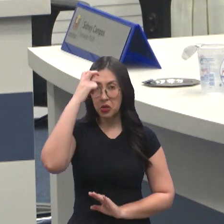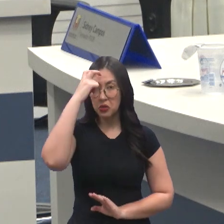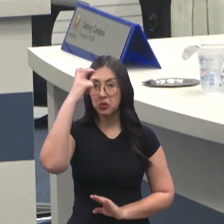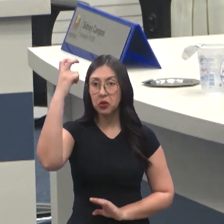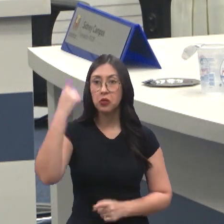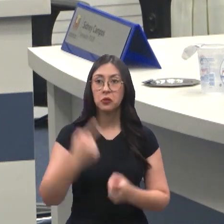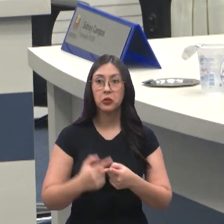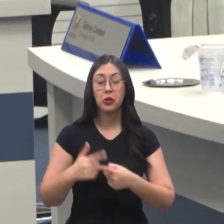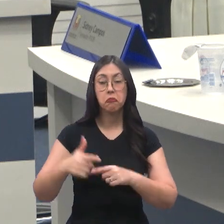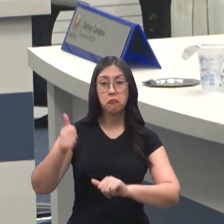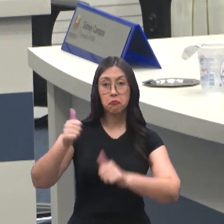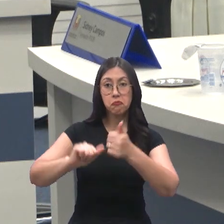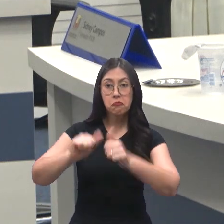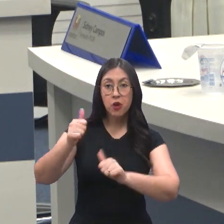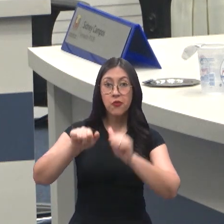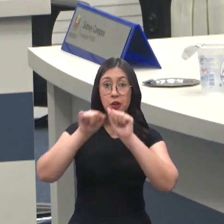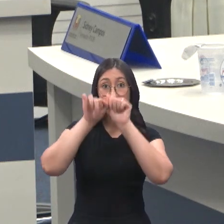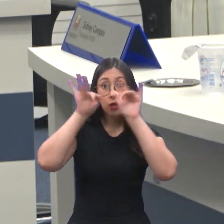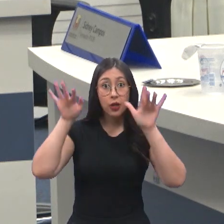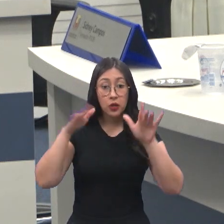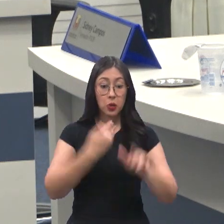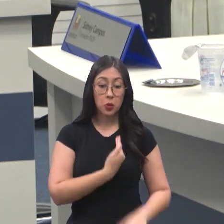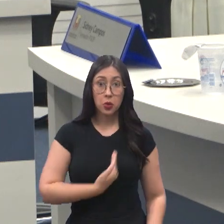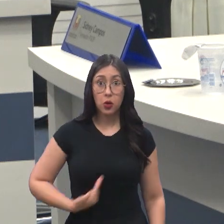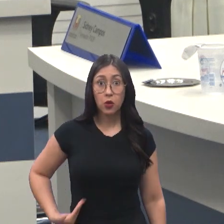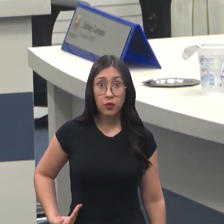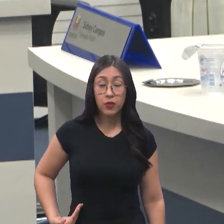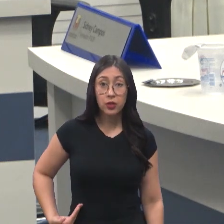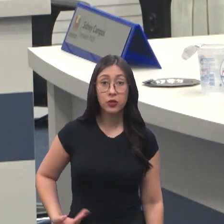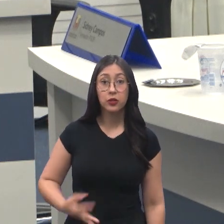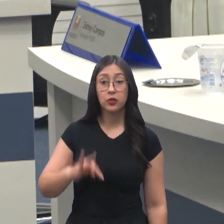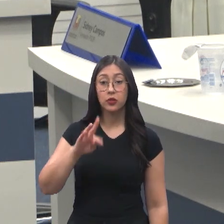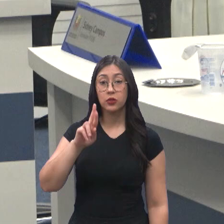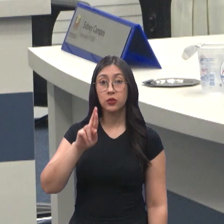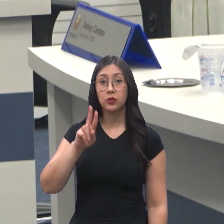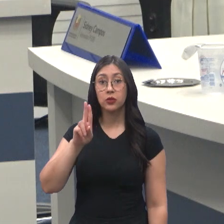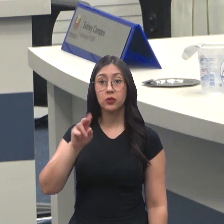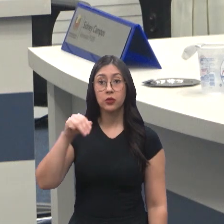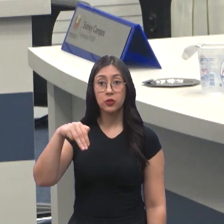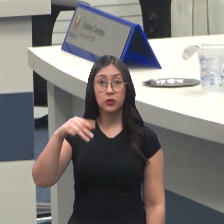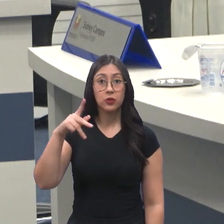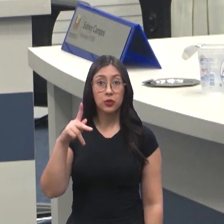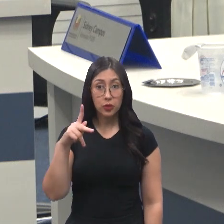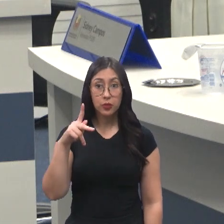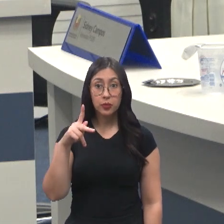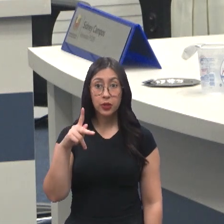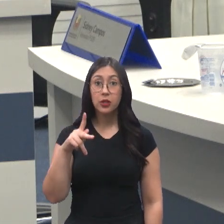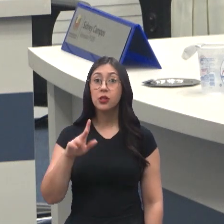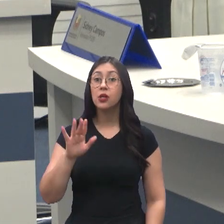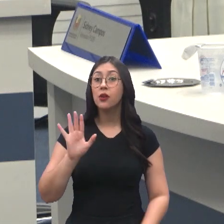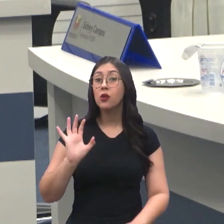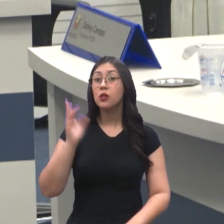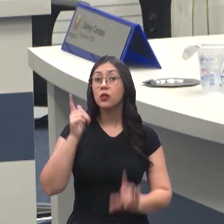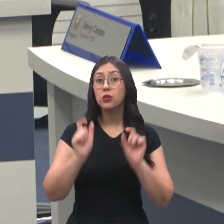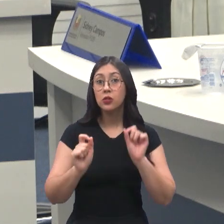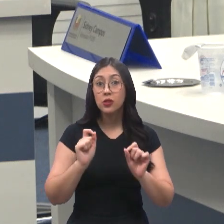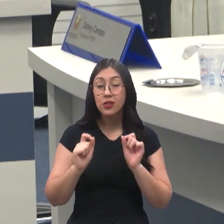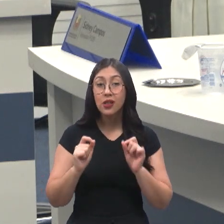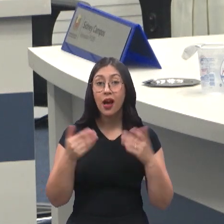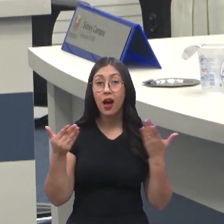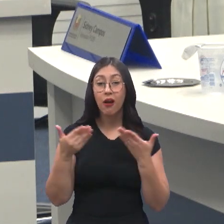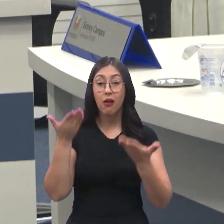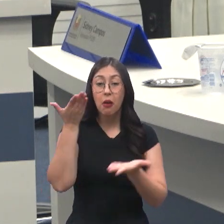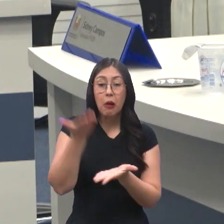bem clara do governo Trump, que ele mesmo está levando o seu próprio governo a uma série de